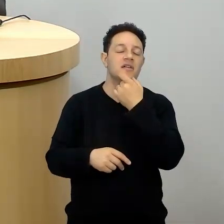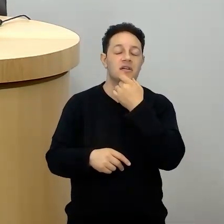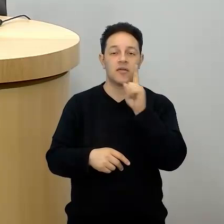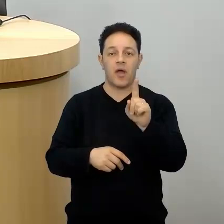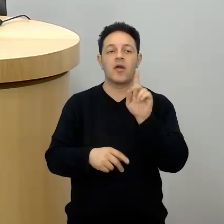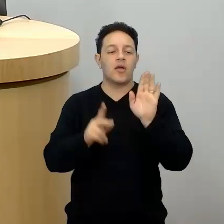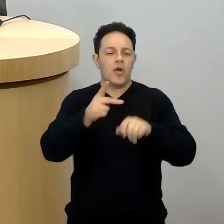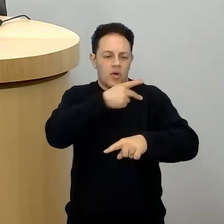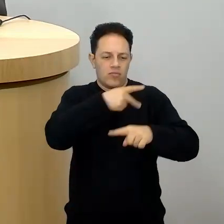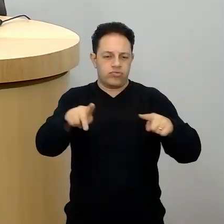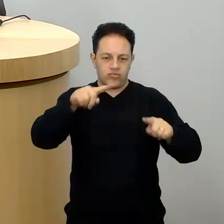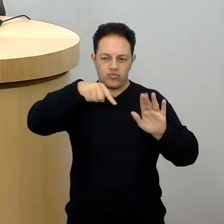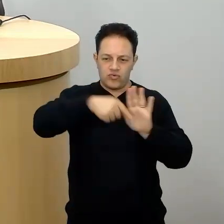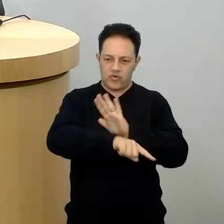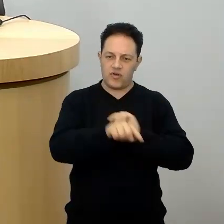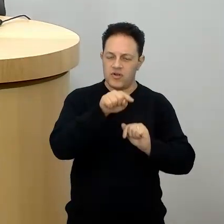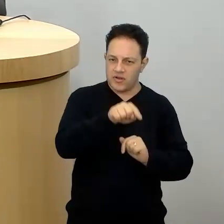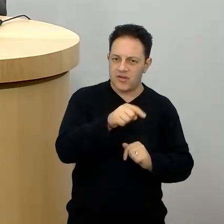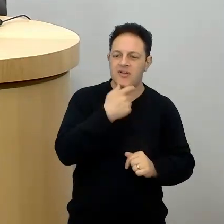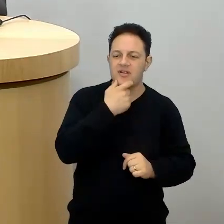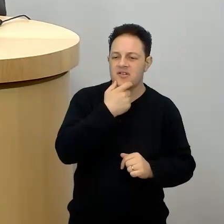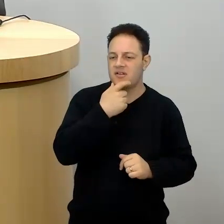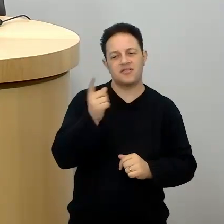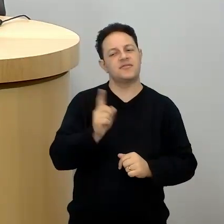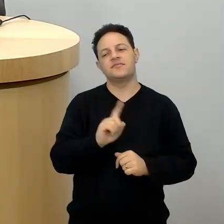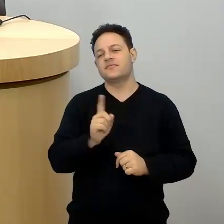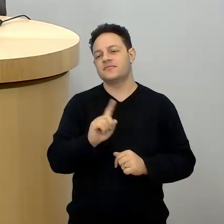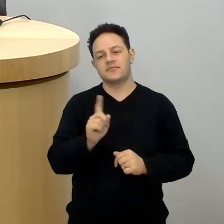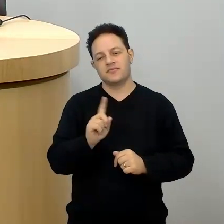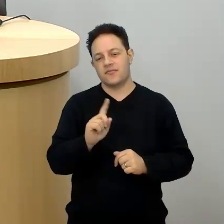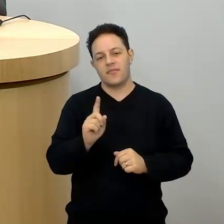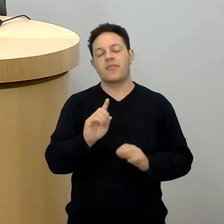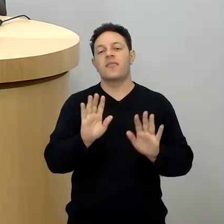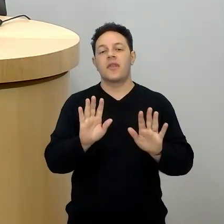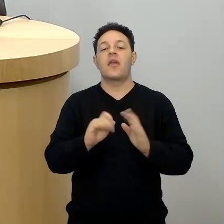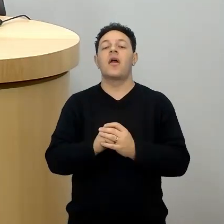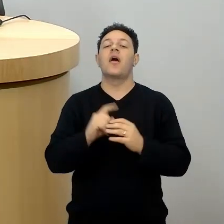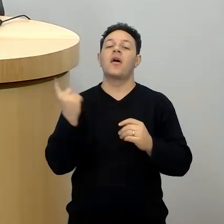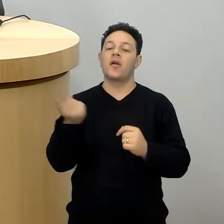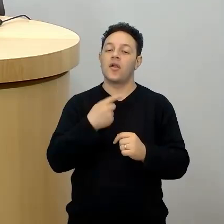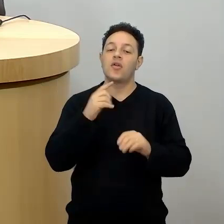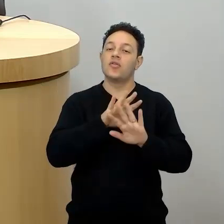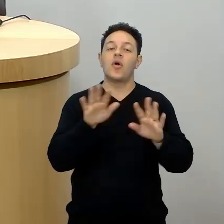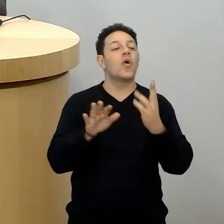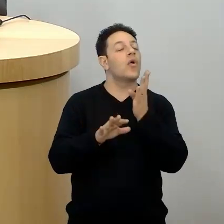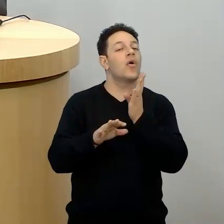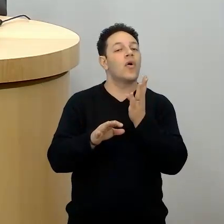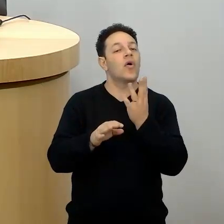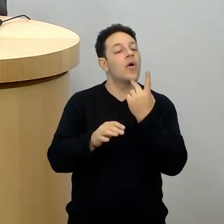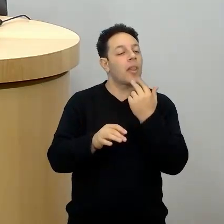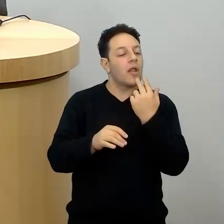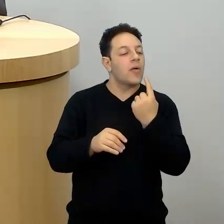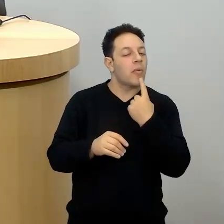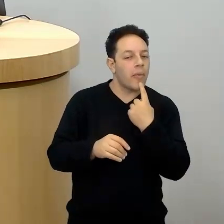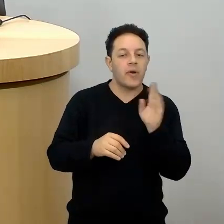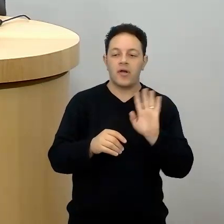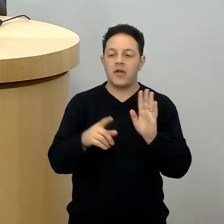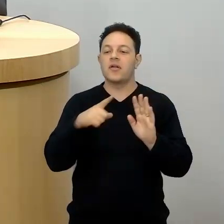pura, né? A gente não trabalha mais o componente de língua inglesa de forma pura, só a língua. A gente trabalha